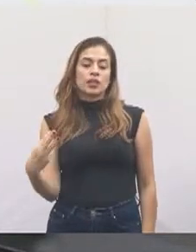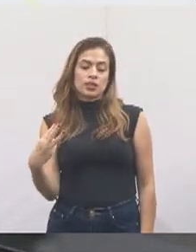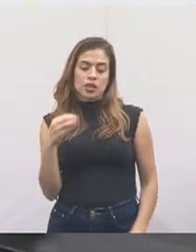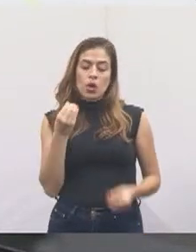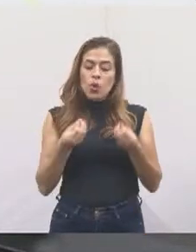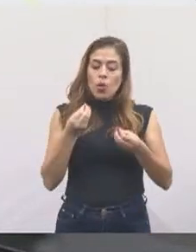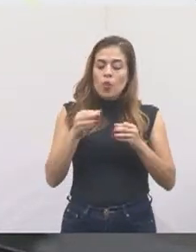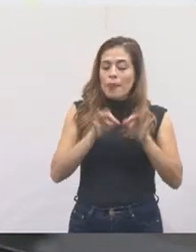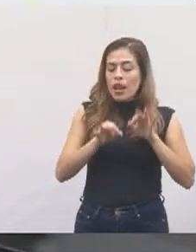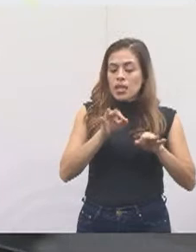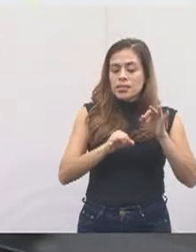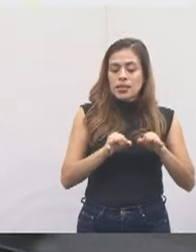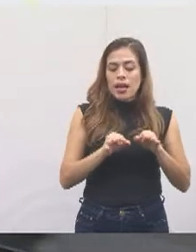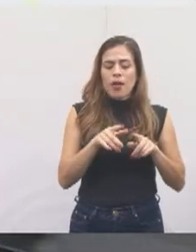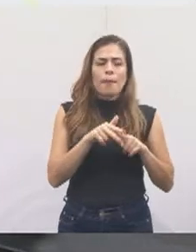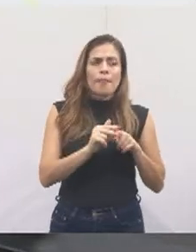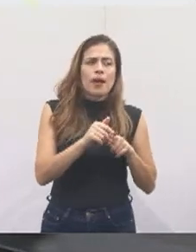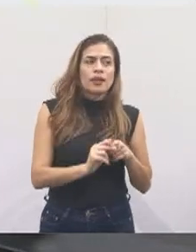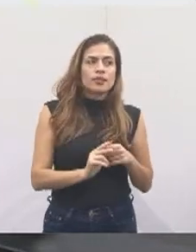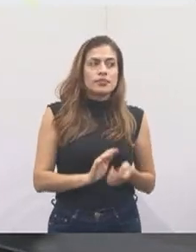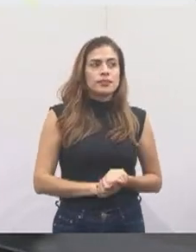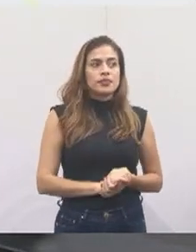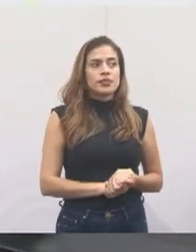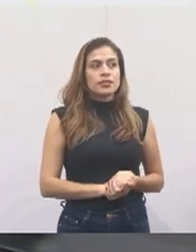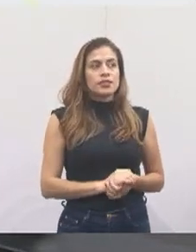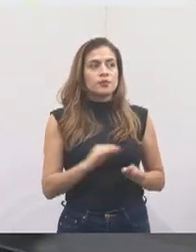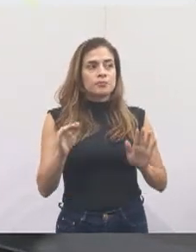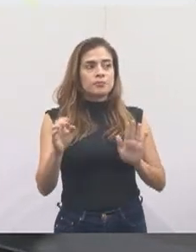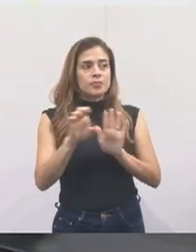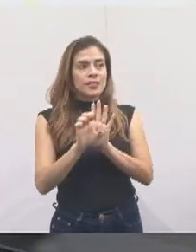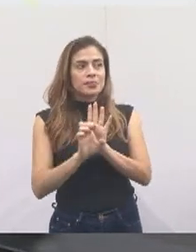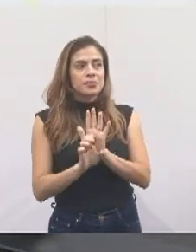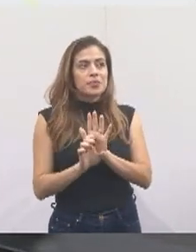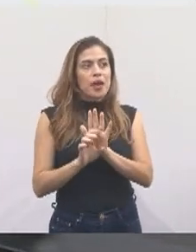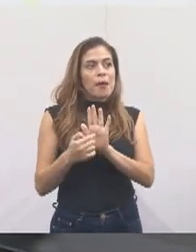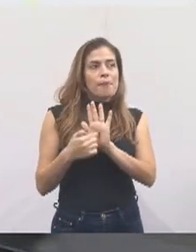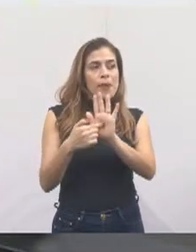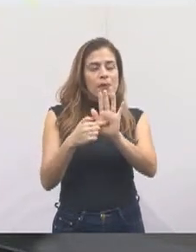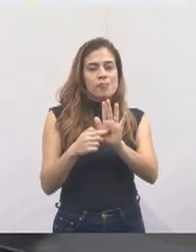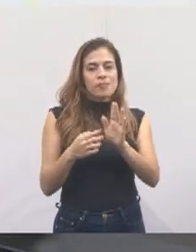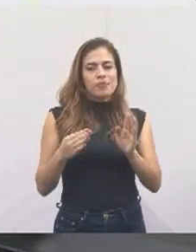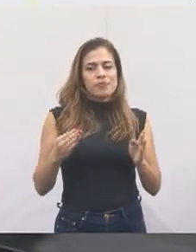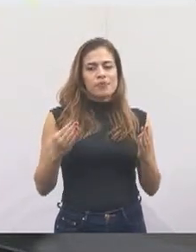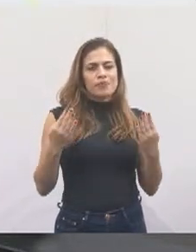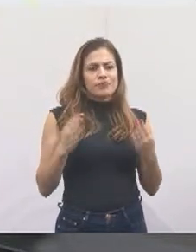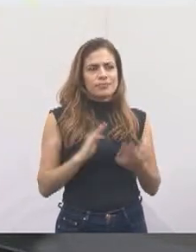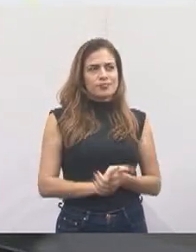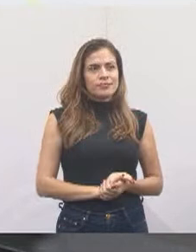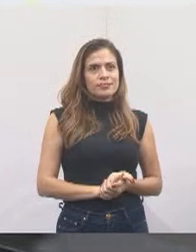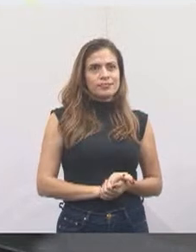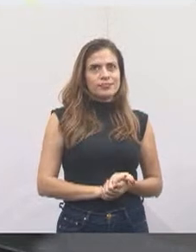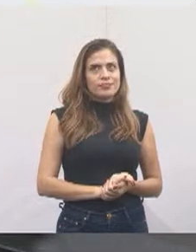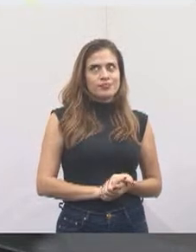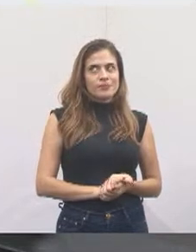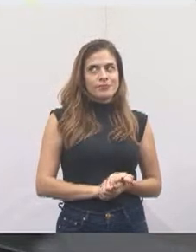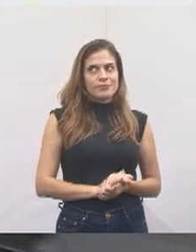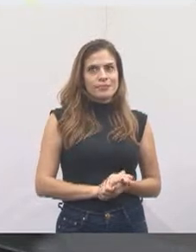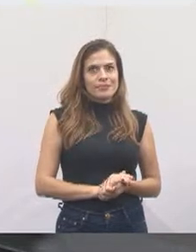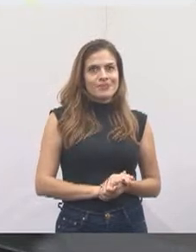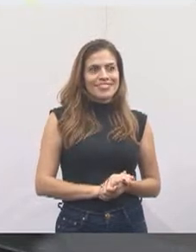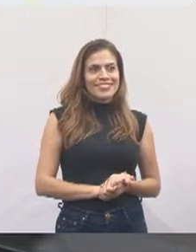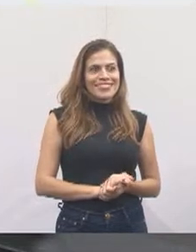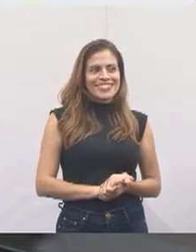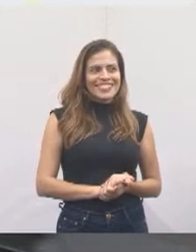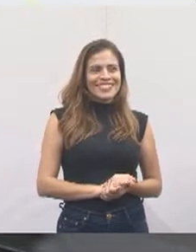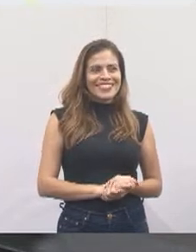dessa reforma através de estatutos e psicanalista e impermeabilização